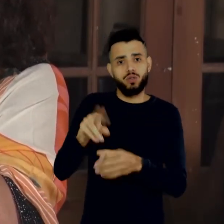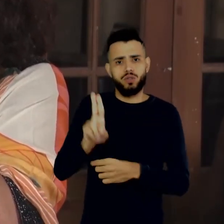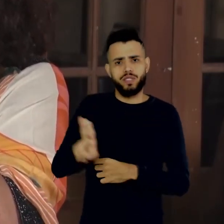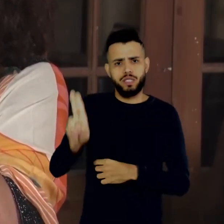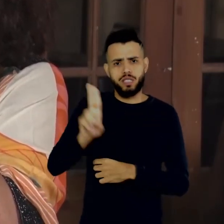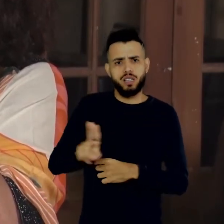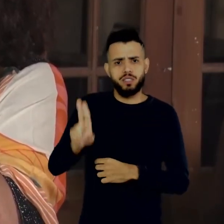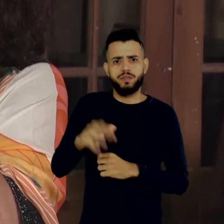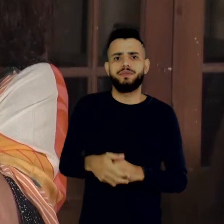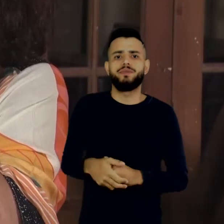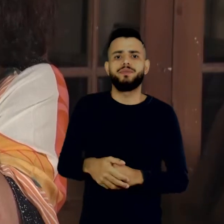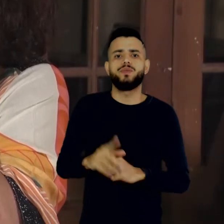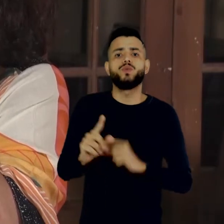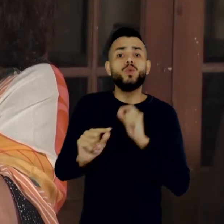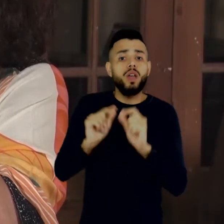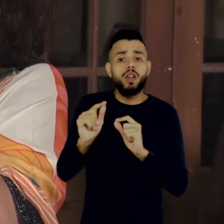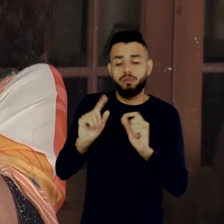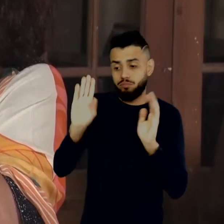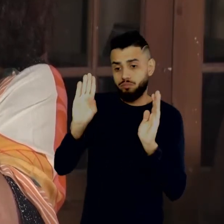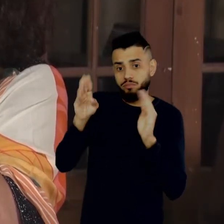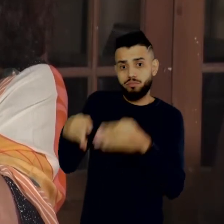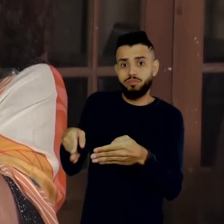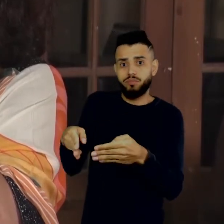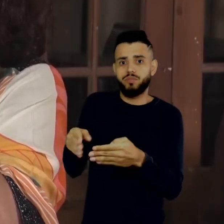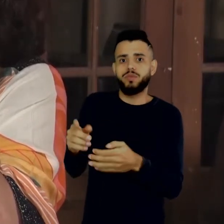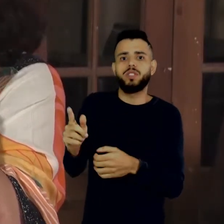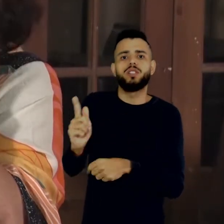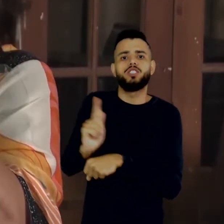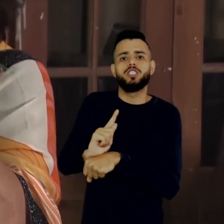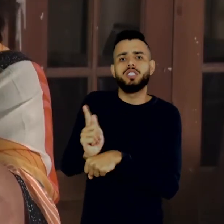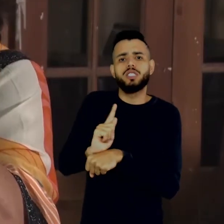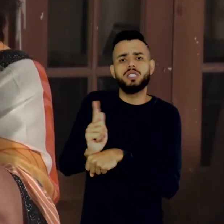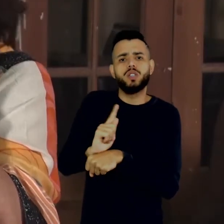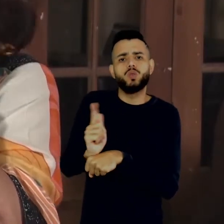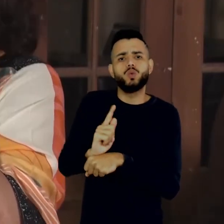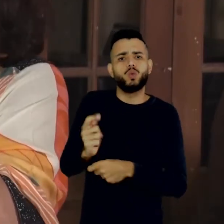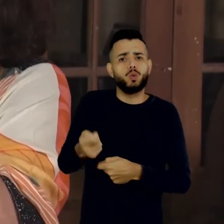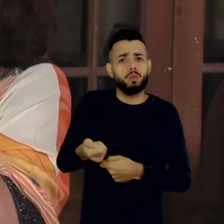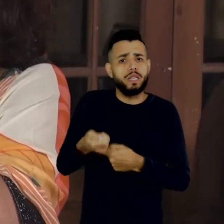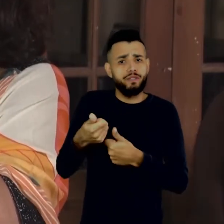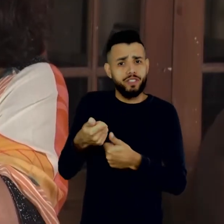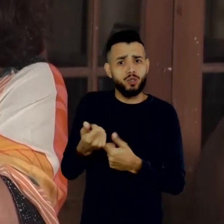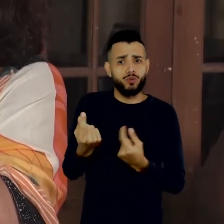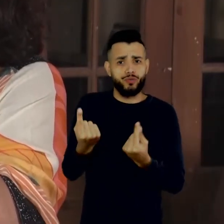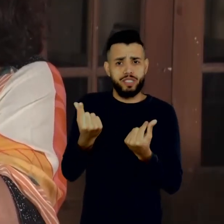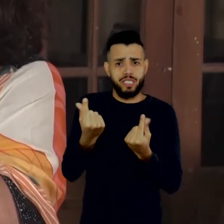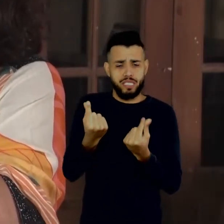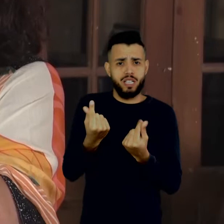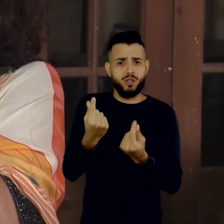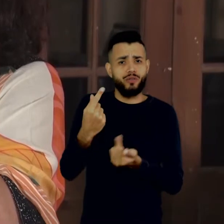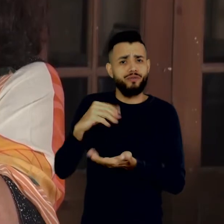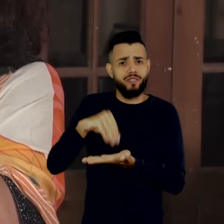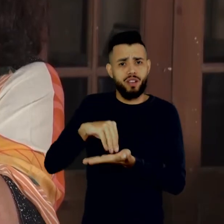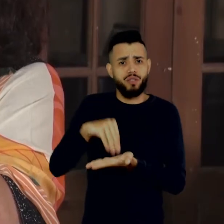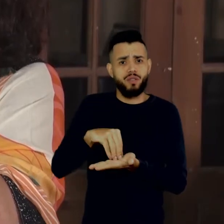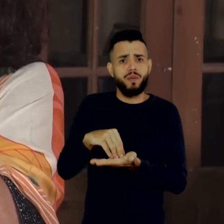universidades, tendem a se concentrar muito na gestão dos insuficientes benefícios financeiros e terminam por dar menor